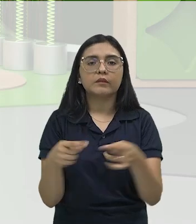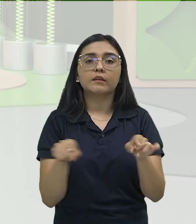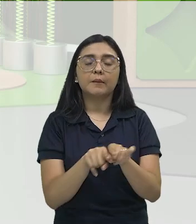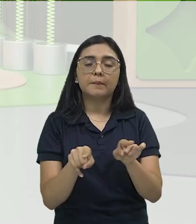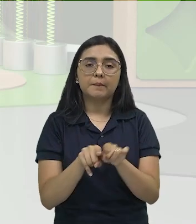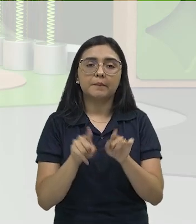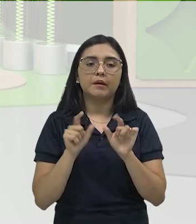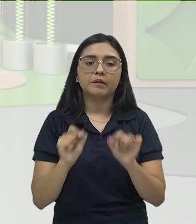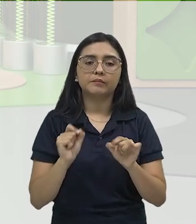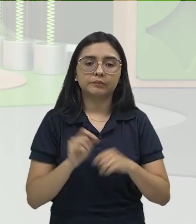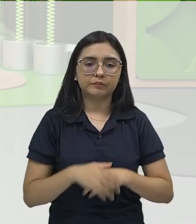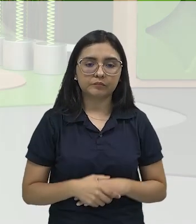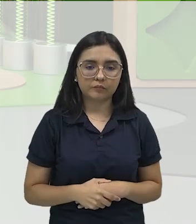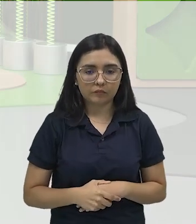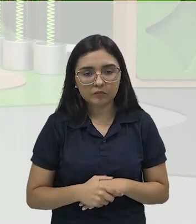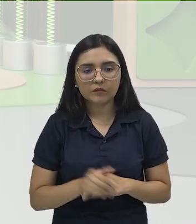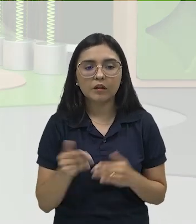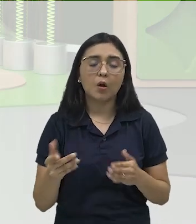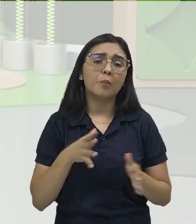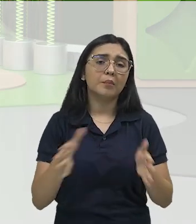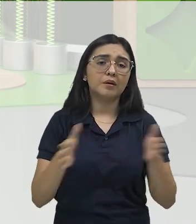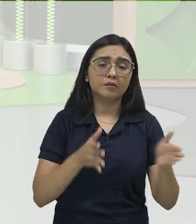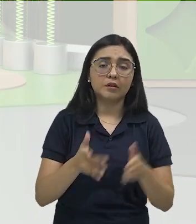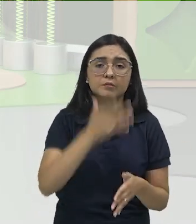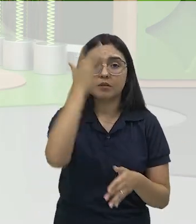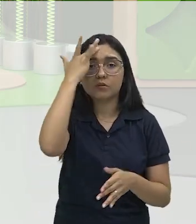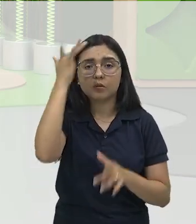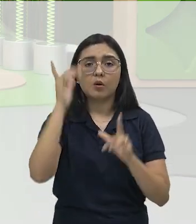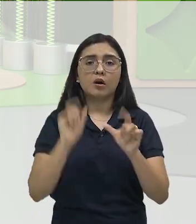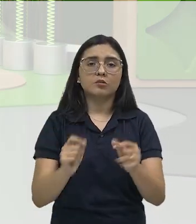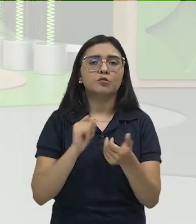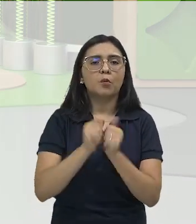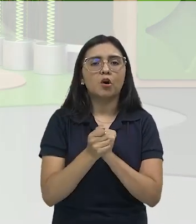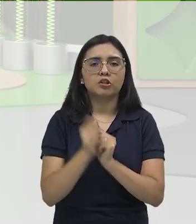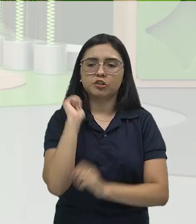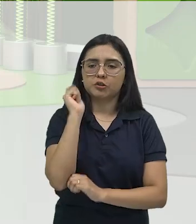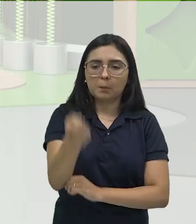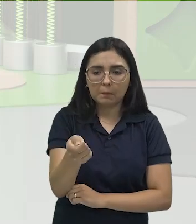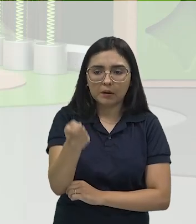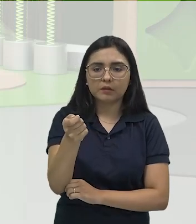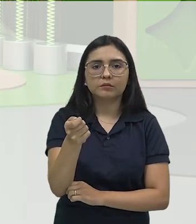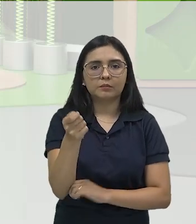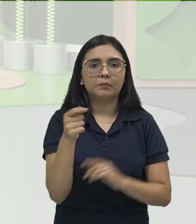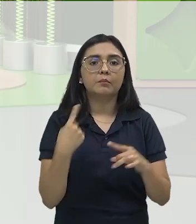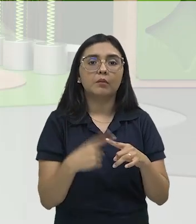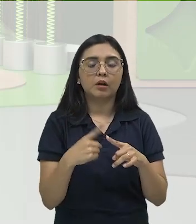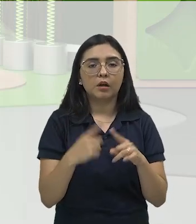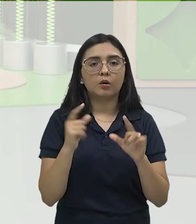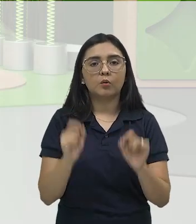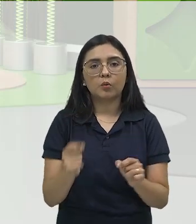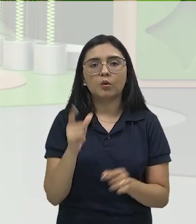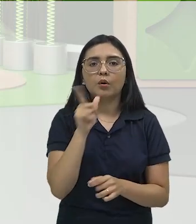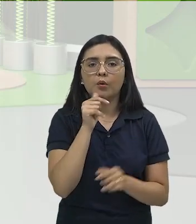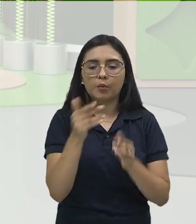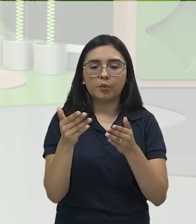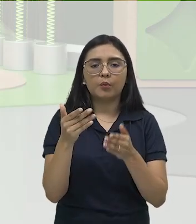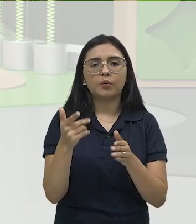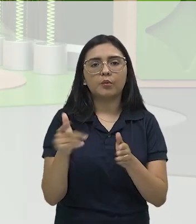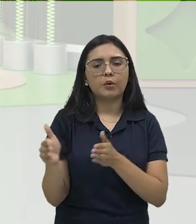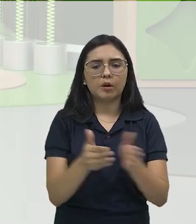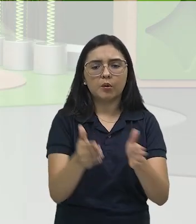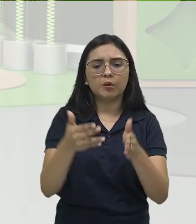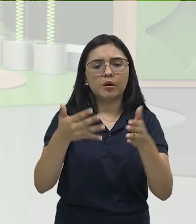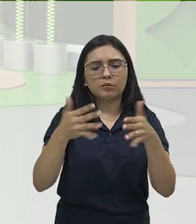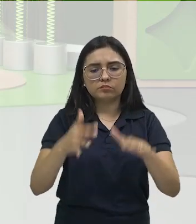pessoas praticam bastante a pesca esportiva, porque com o rio mais baixo eles conseguem pescar